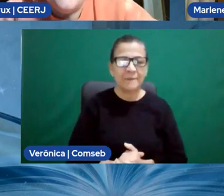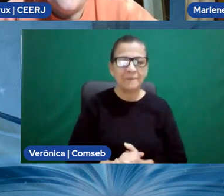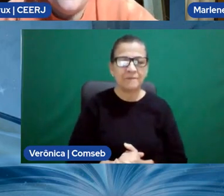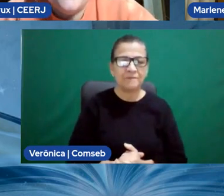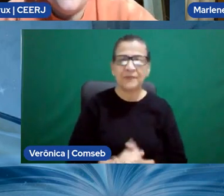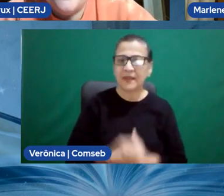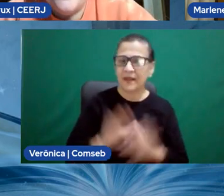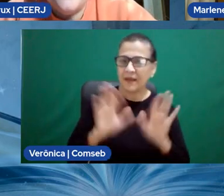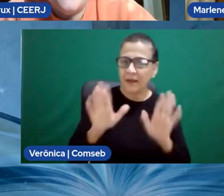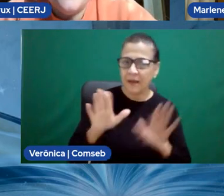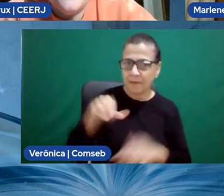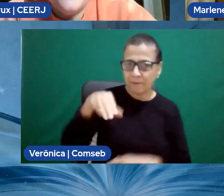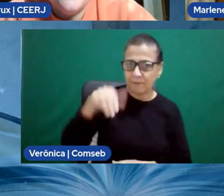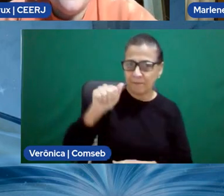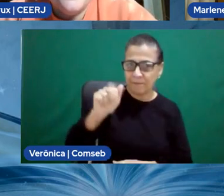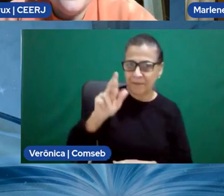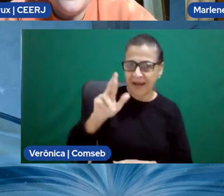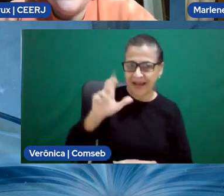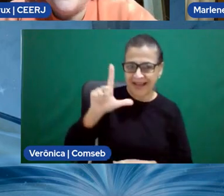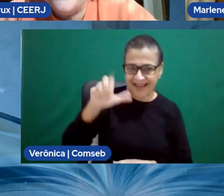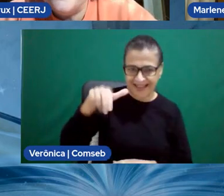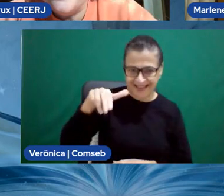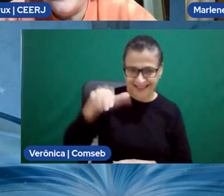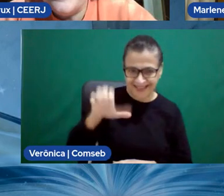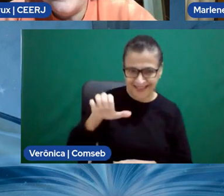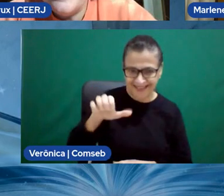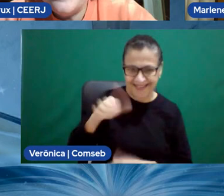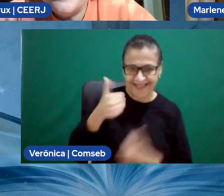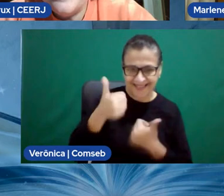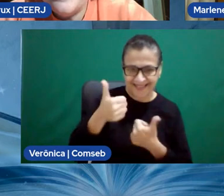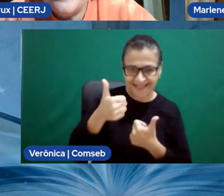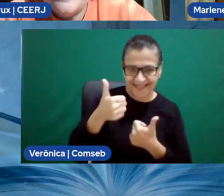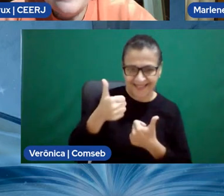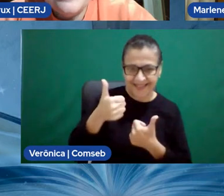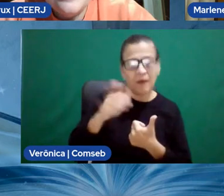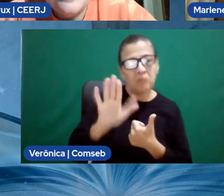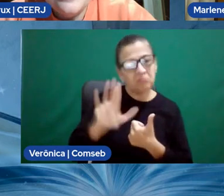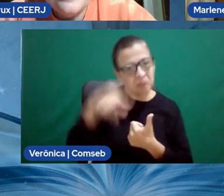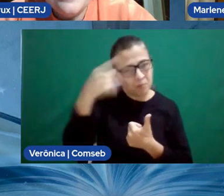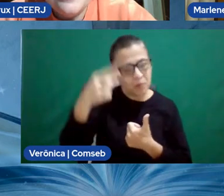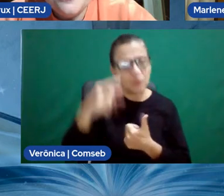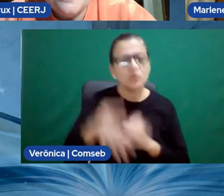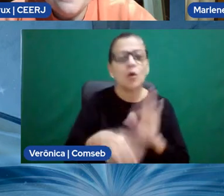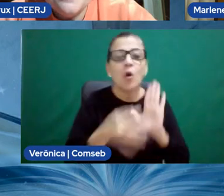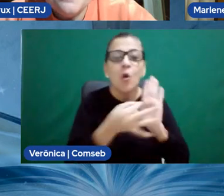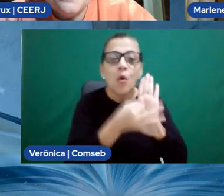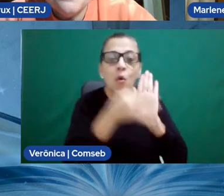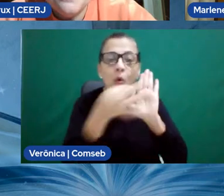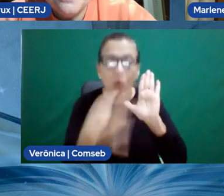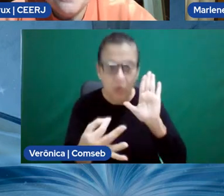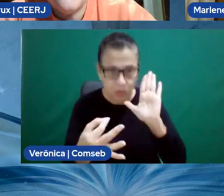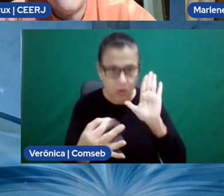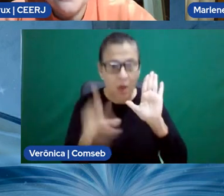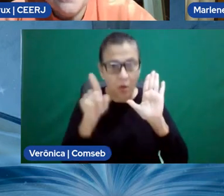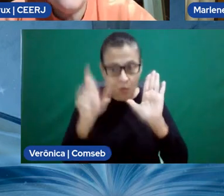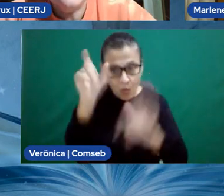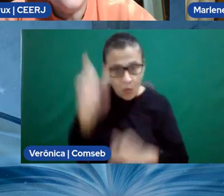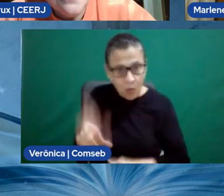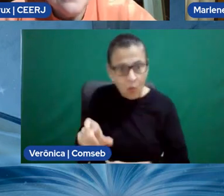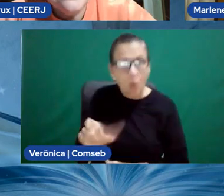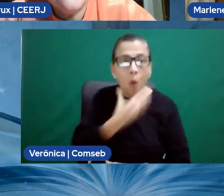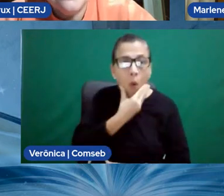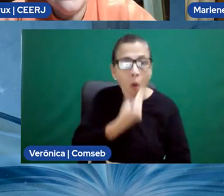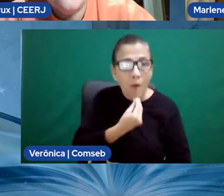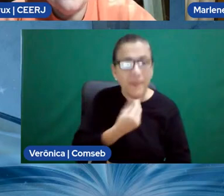Marlene, se você quiser, eu comento primeiro, depois você comenta. Porque eu acho interessante que o Wallace era espiritualista. E